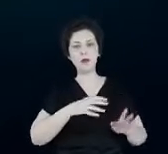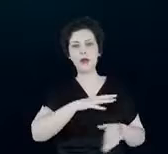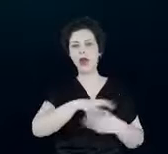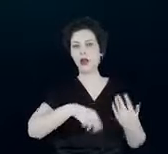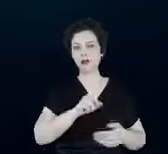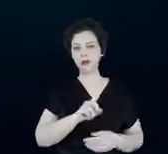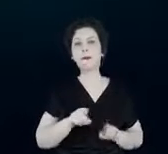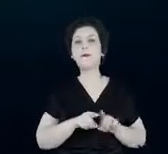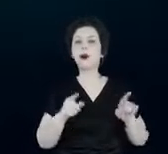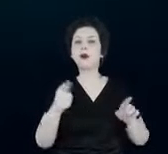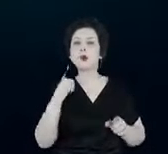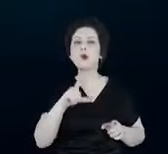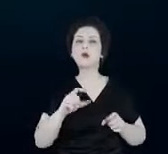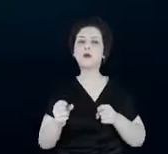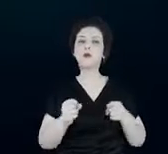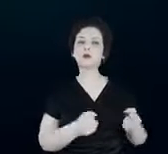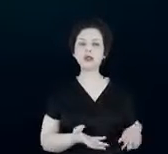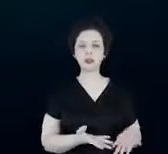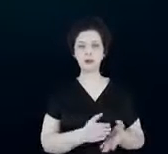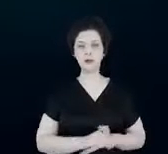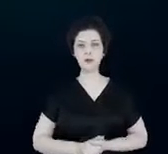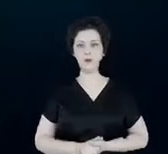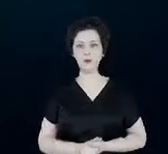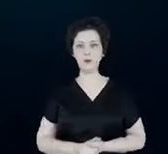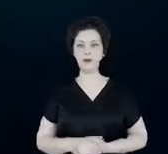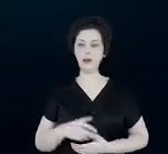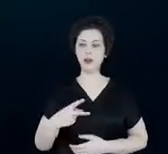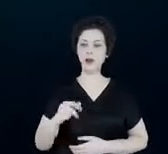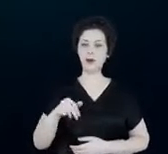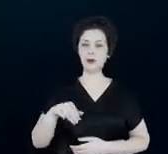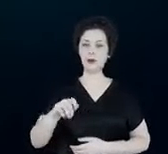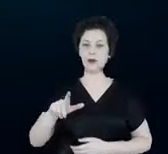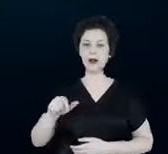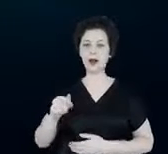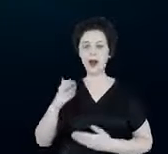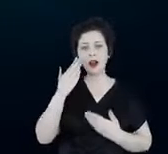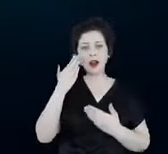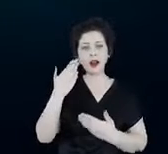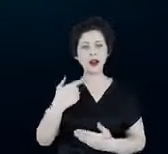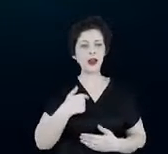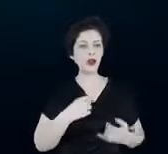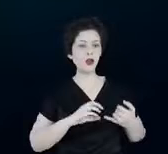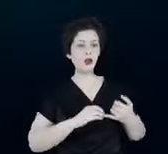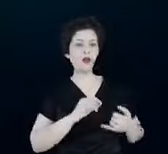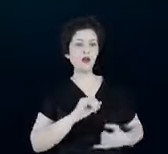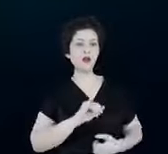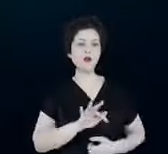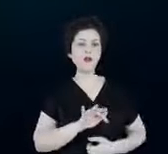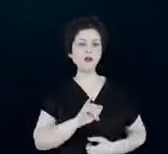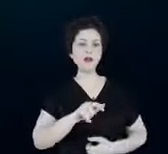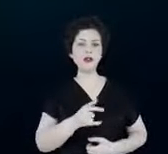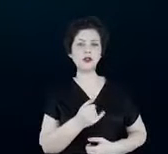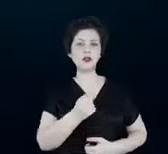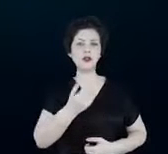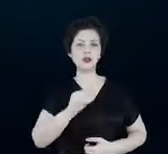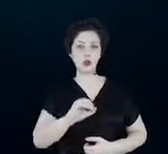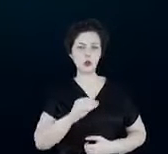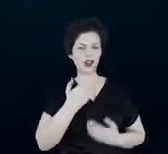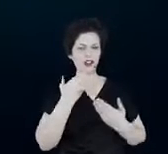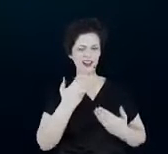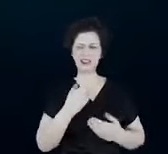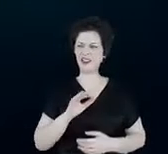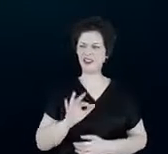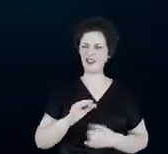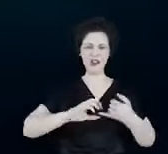né mas a gente conseguir poderás e a Pâmela quando ela foi agradeço eu e o feijão a gente agradece né E aí o